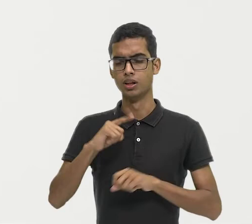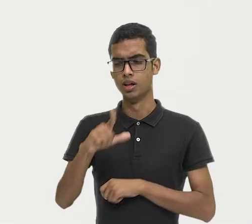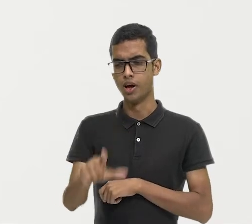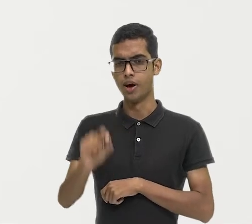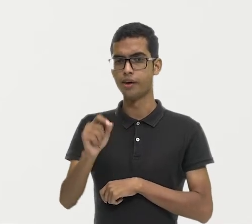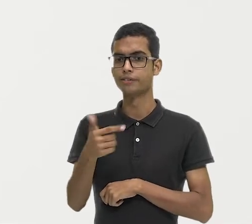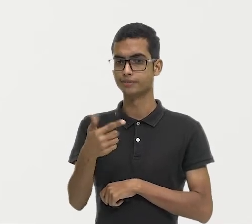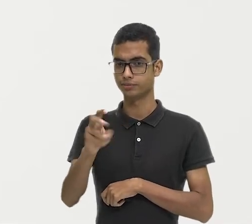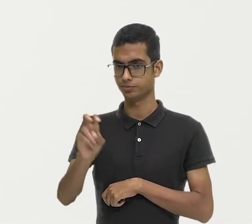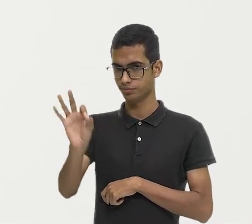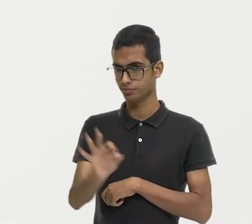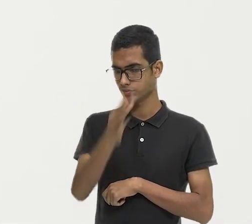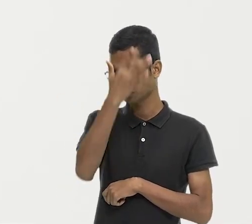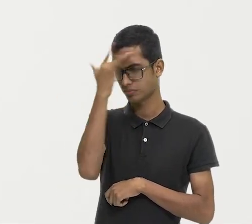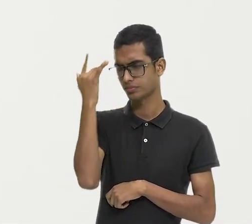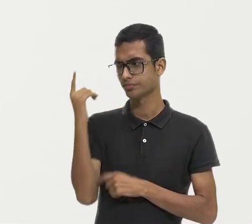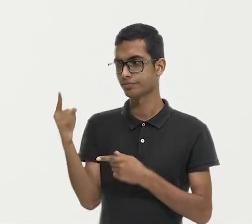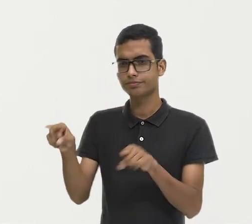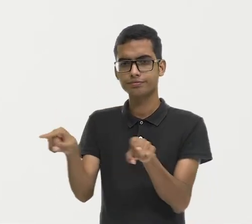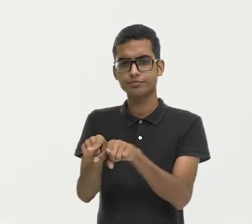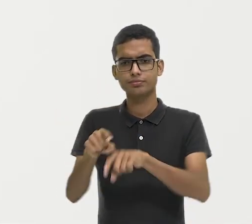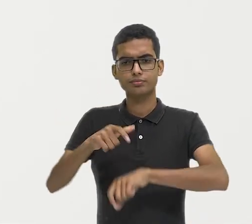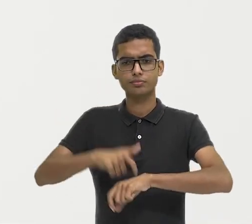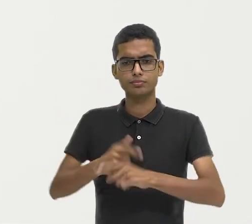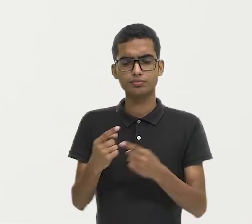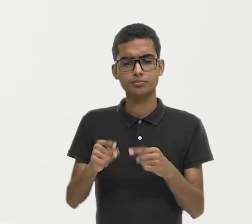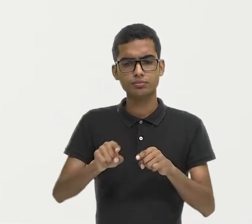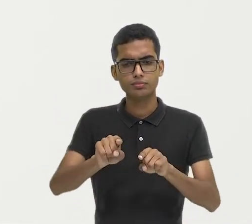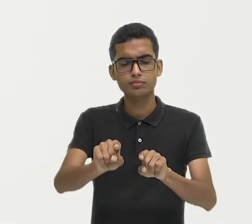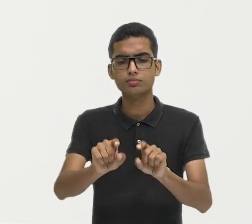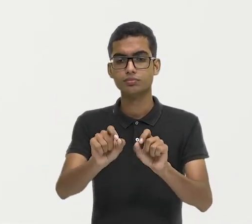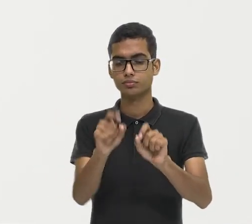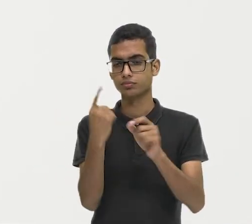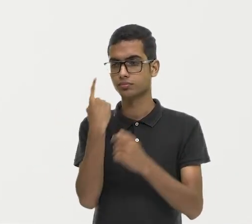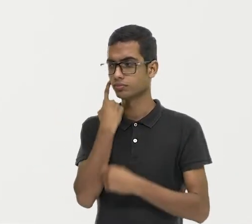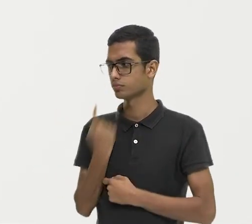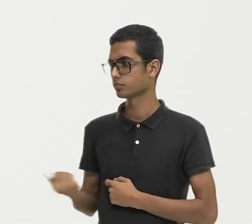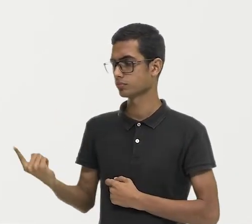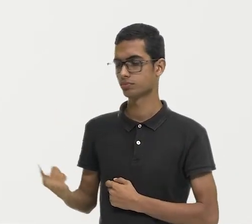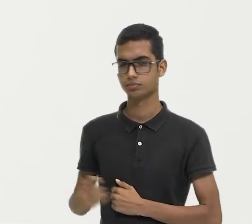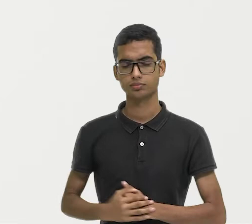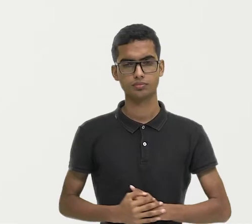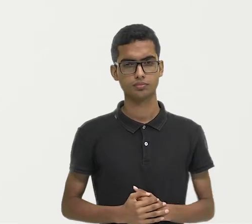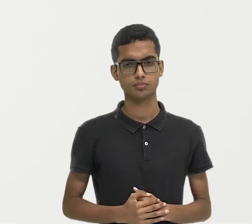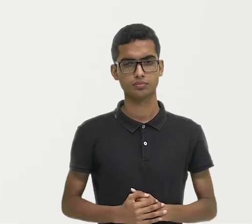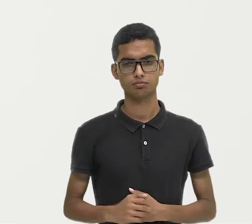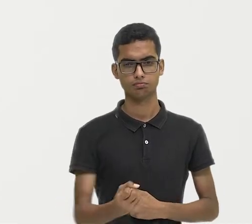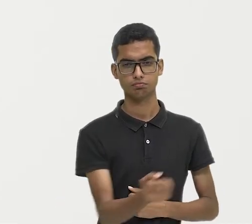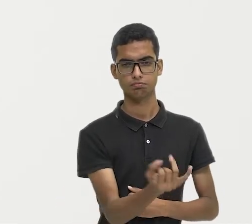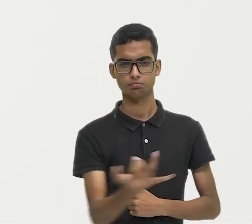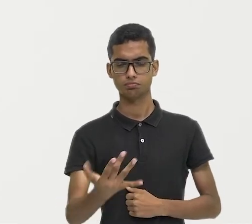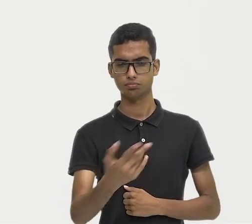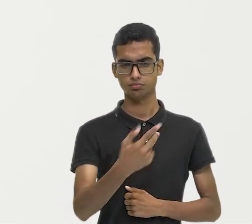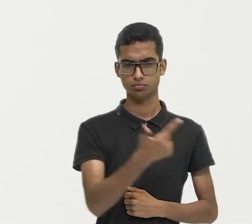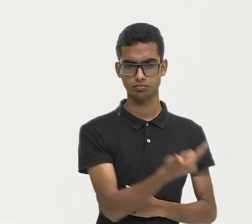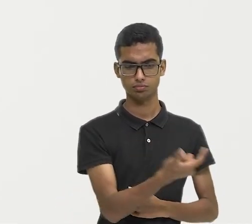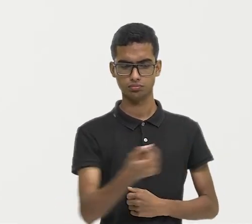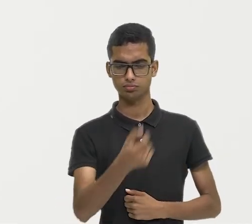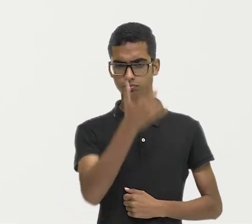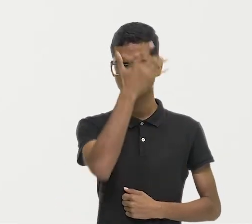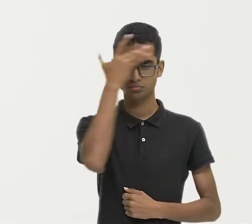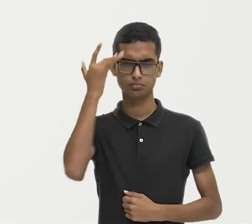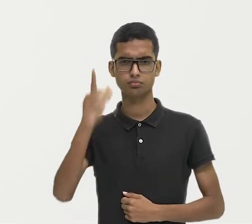porque teve uma preferência maior. Ao mesmo tempo em que nós tivemos uma quantidade de